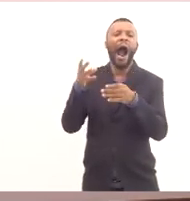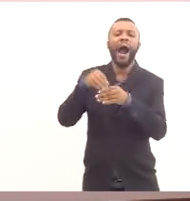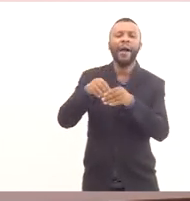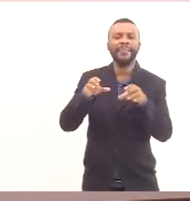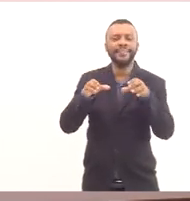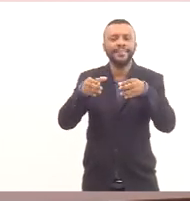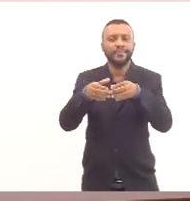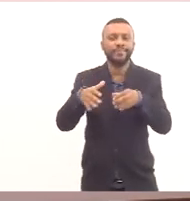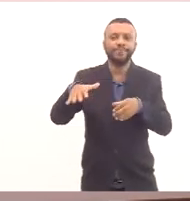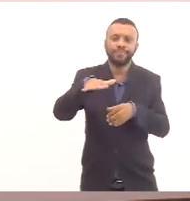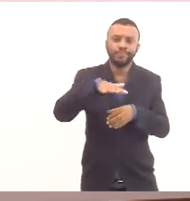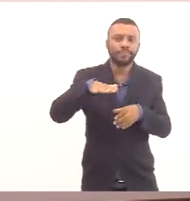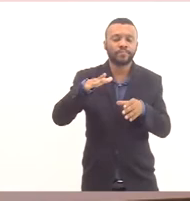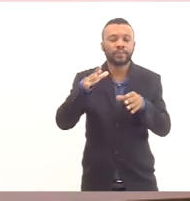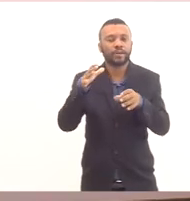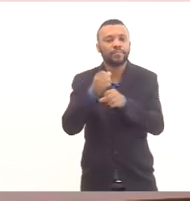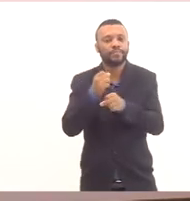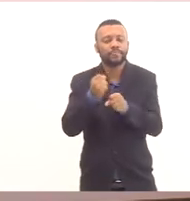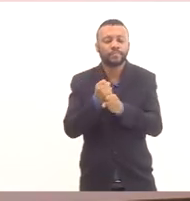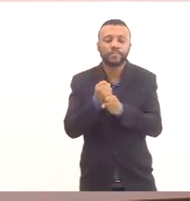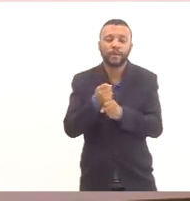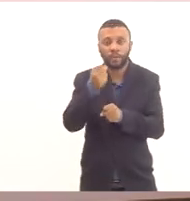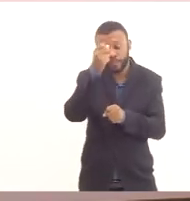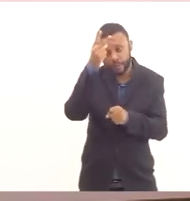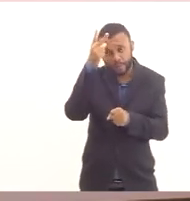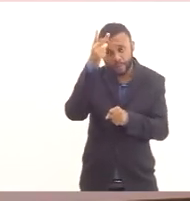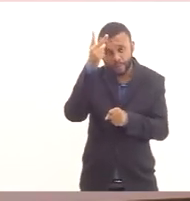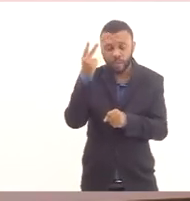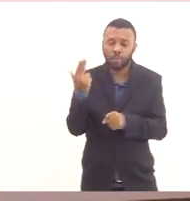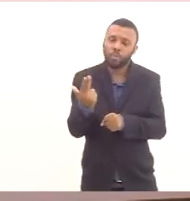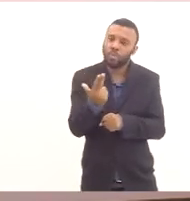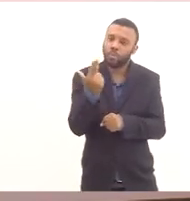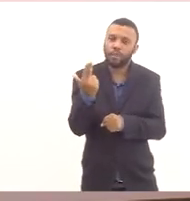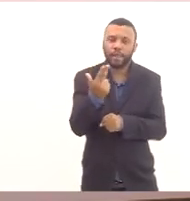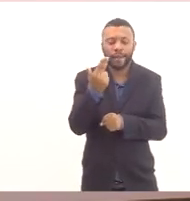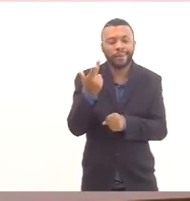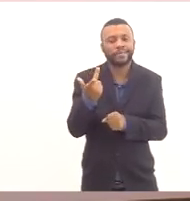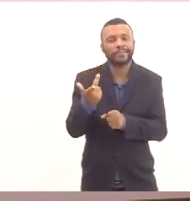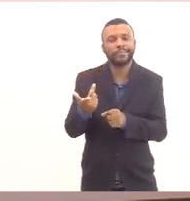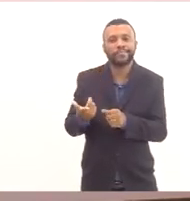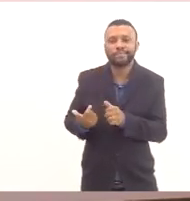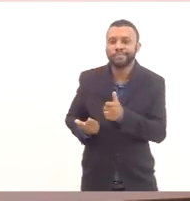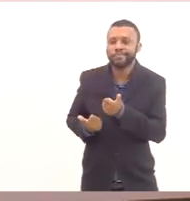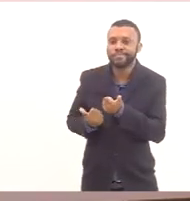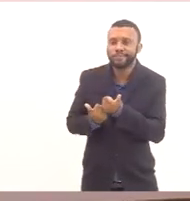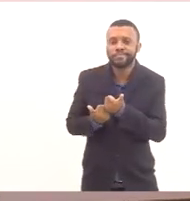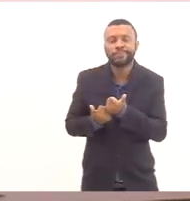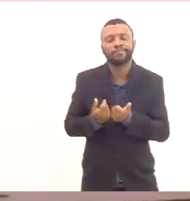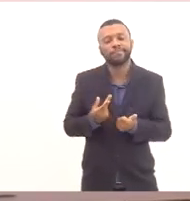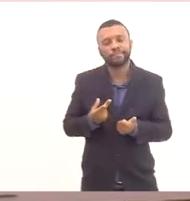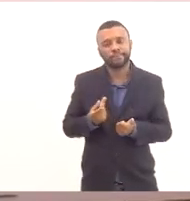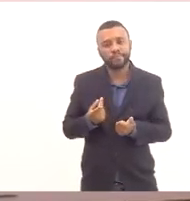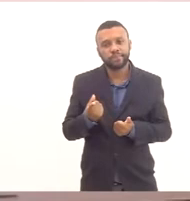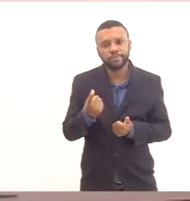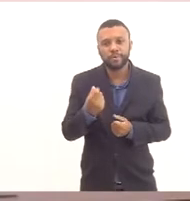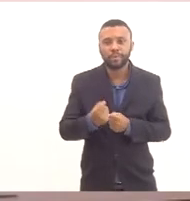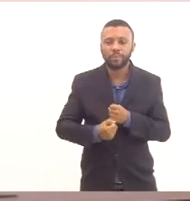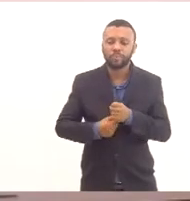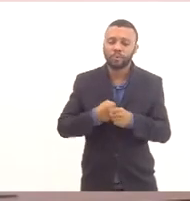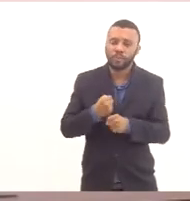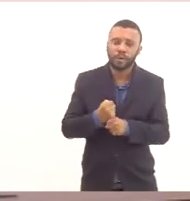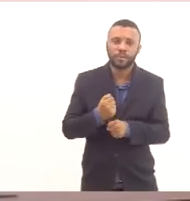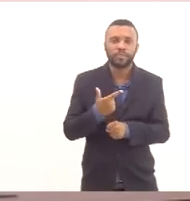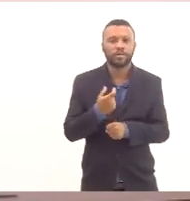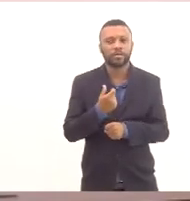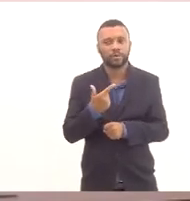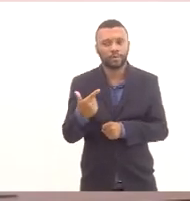e elas Oi para o município não tem condição de sustentar isso durante o ano dormir